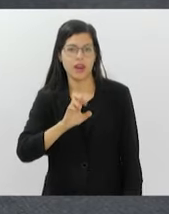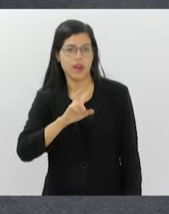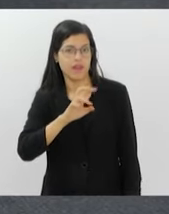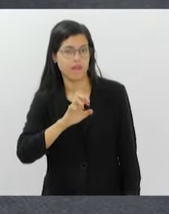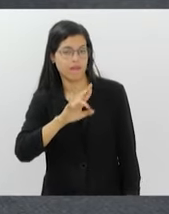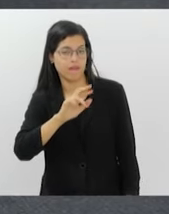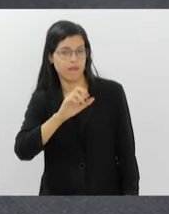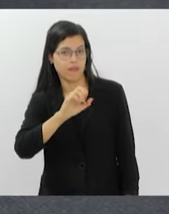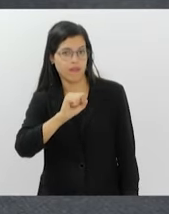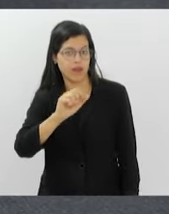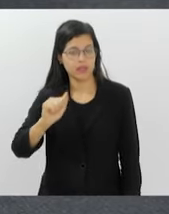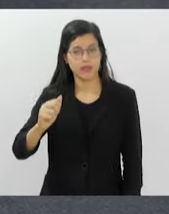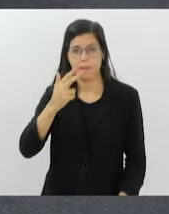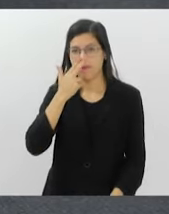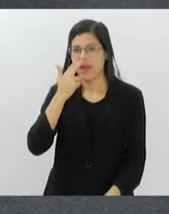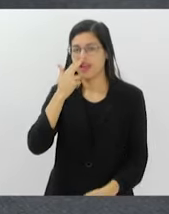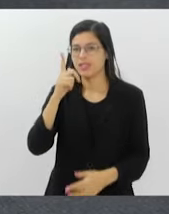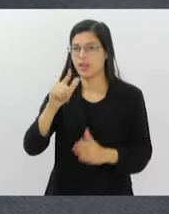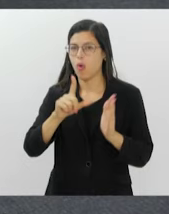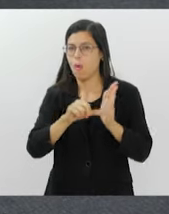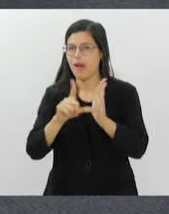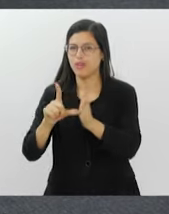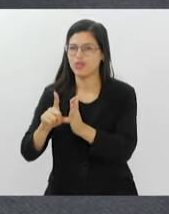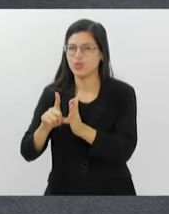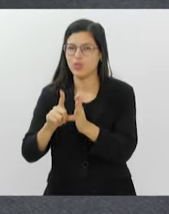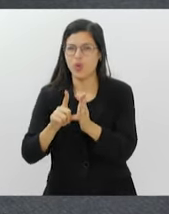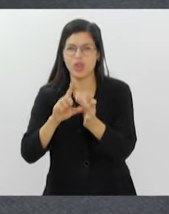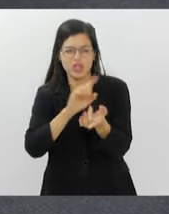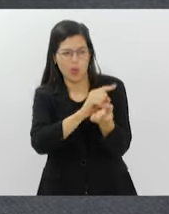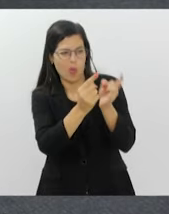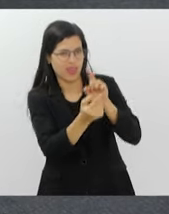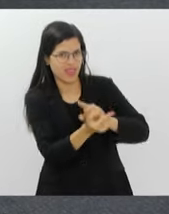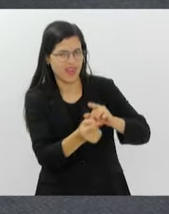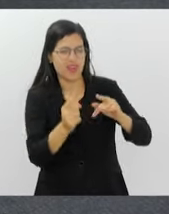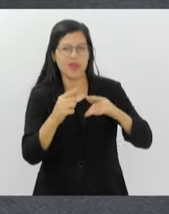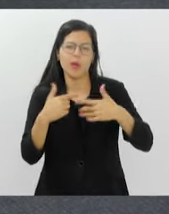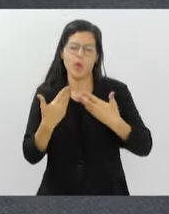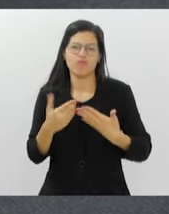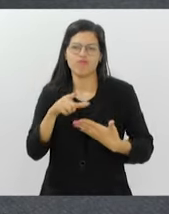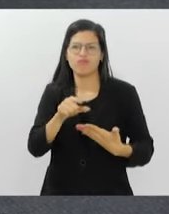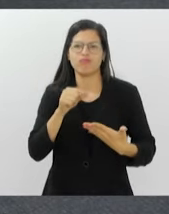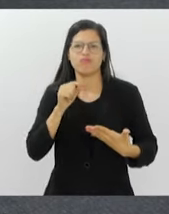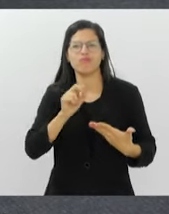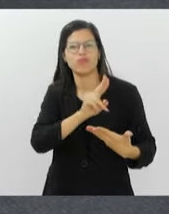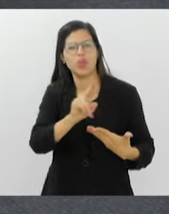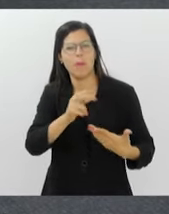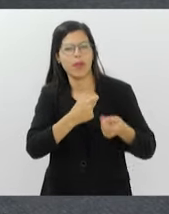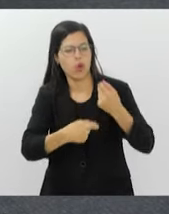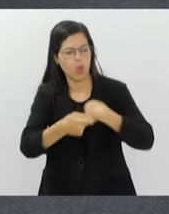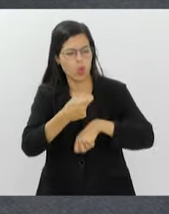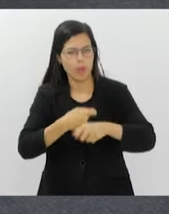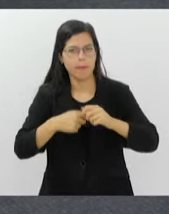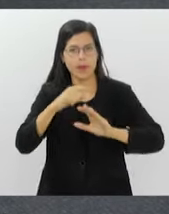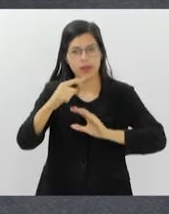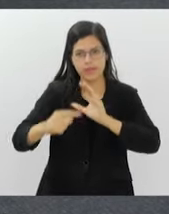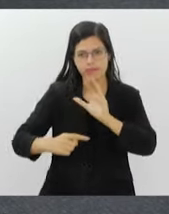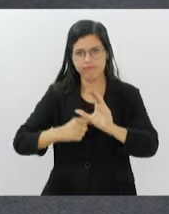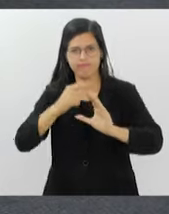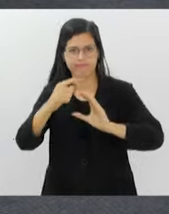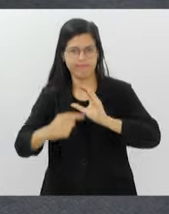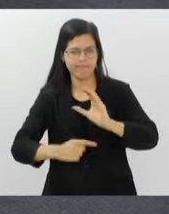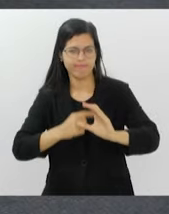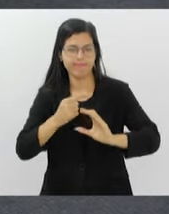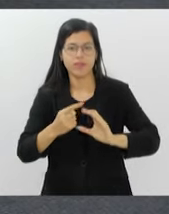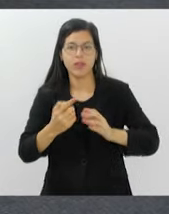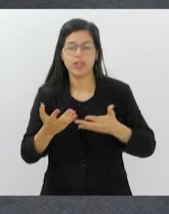que é uma loja de cabeça para baixo eu prefiro economia circular que mostra deputada Dani balb que o que a gente quer